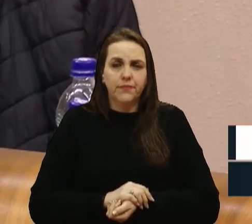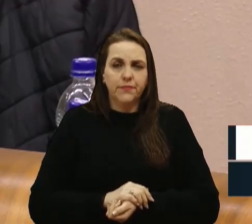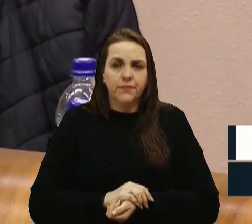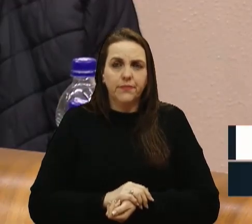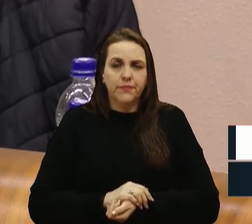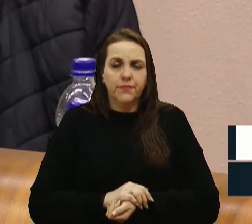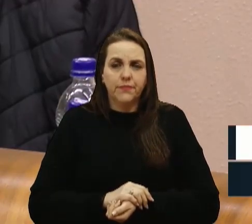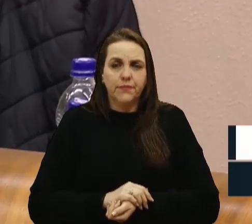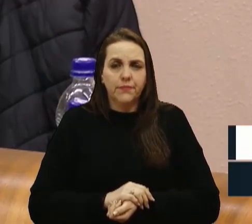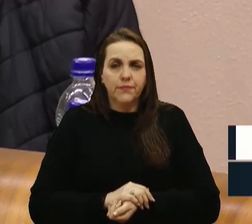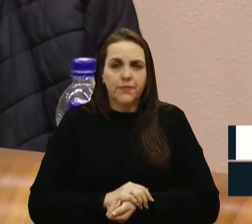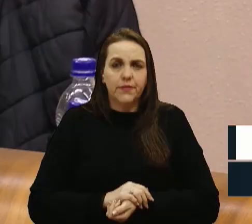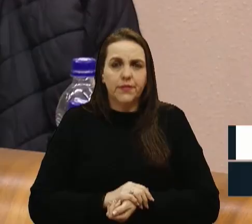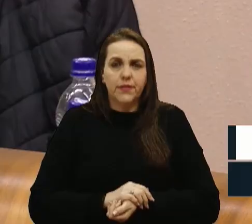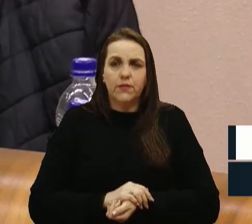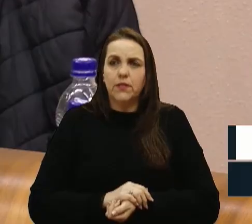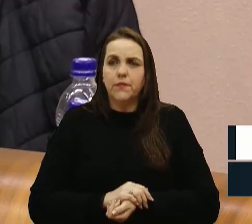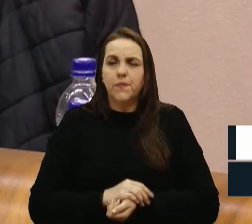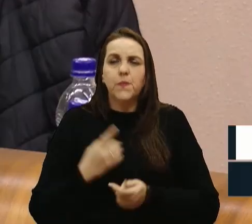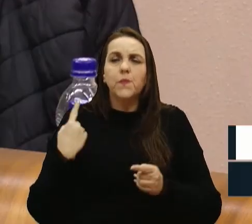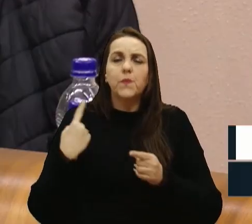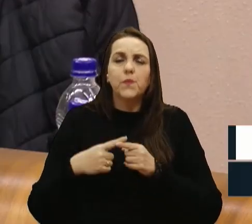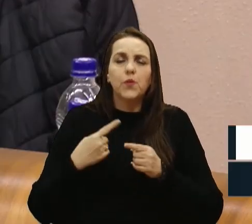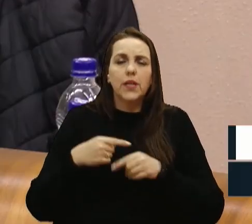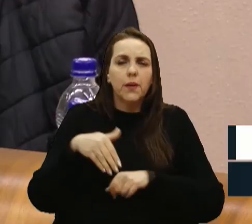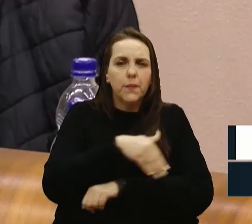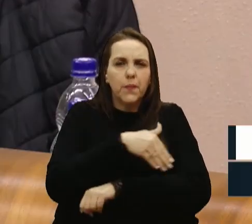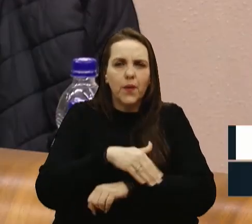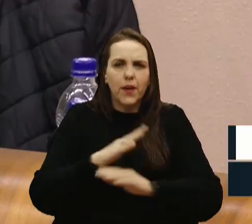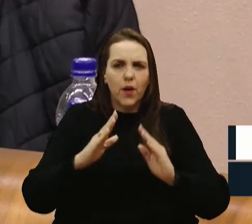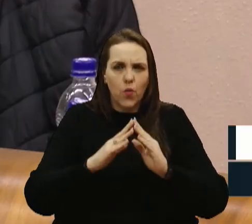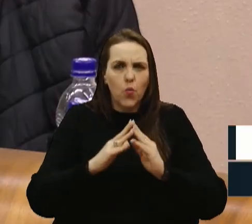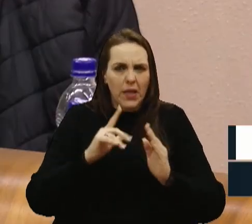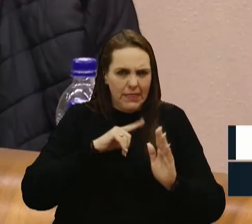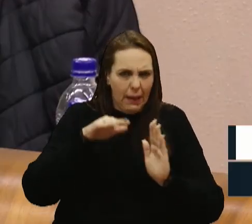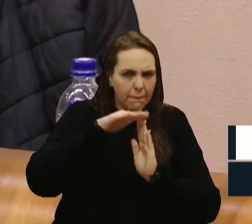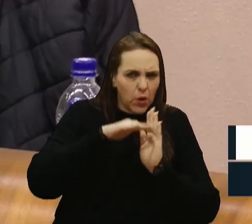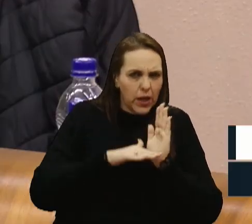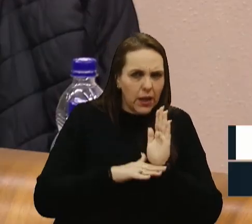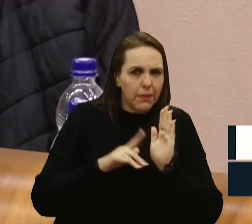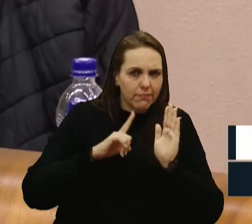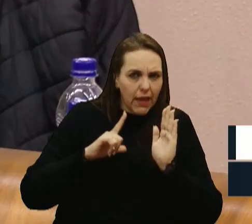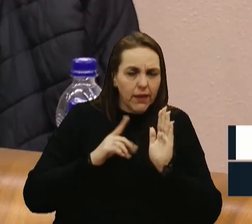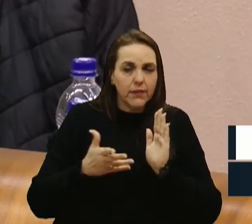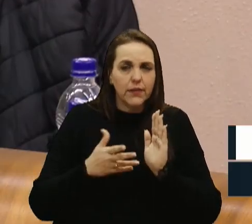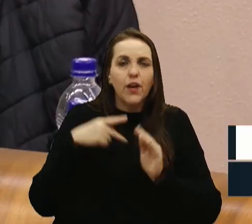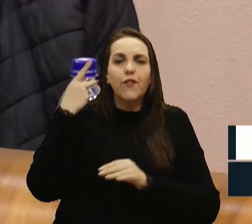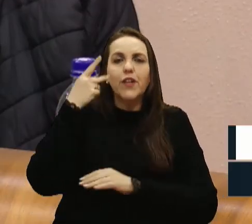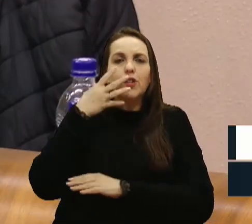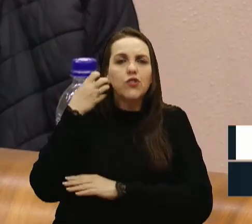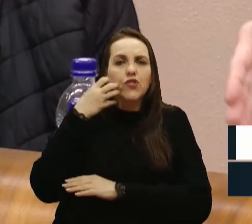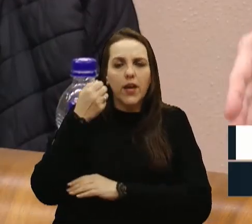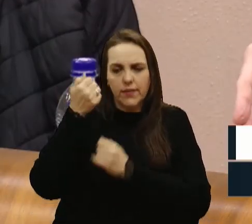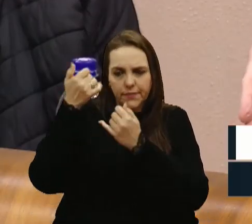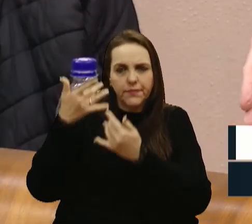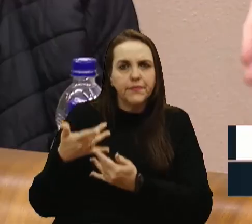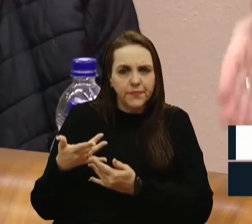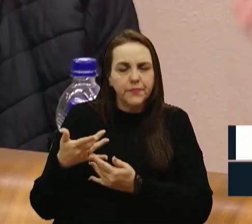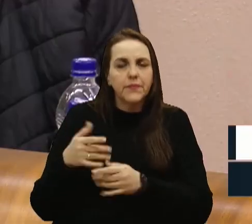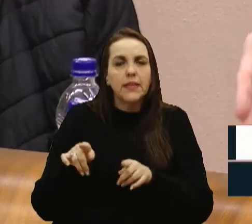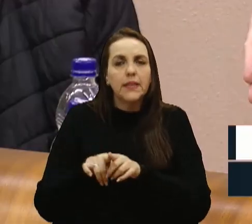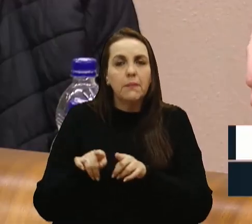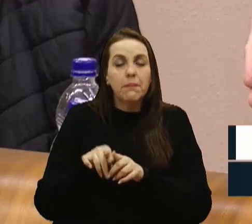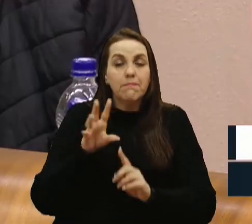Porque o morador de rua, algum programa, os programas a gente, vereador Jack falou bastante, e o